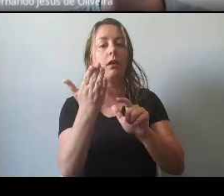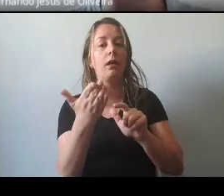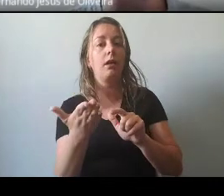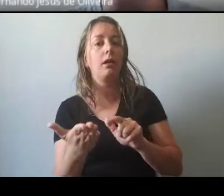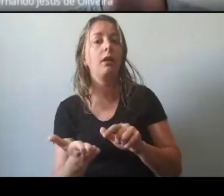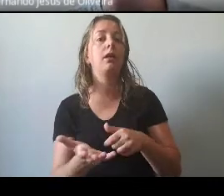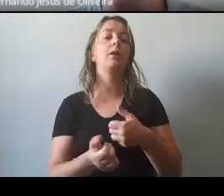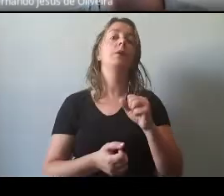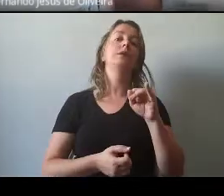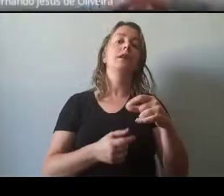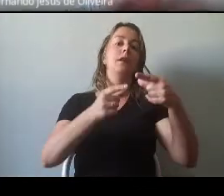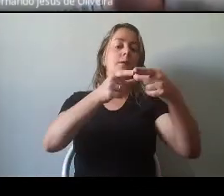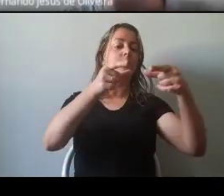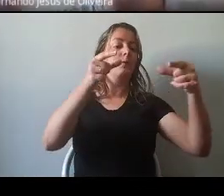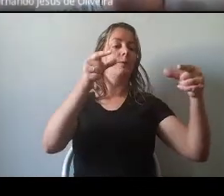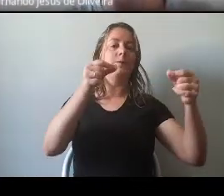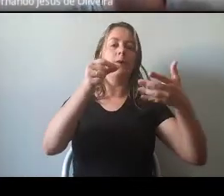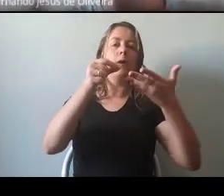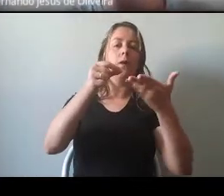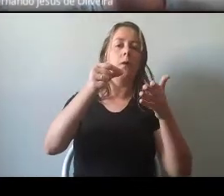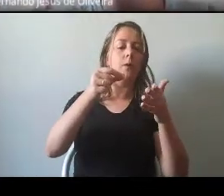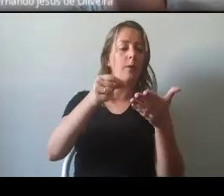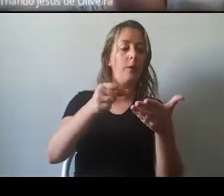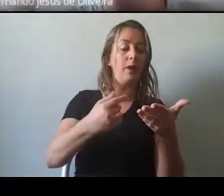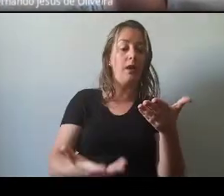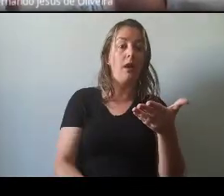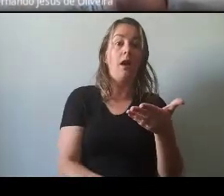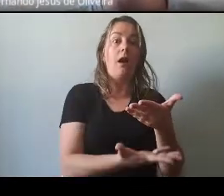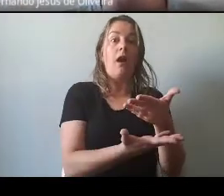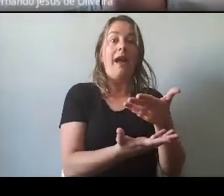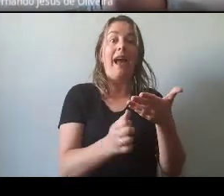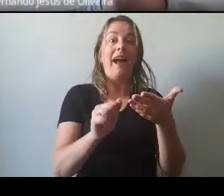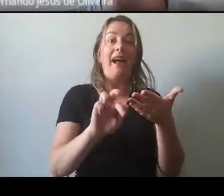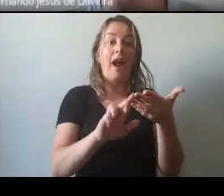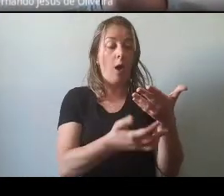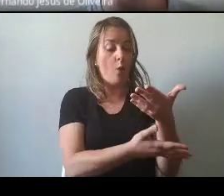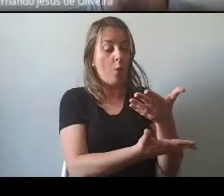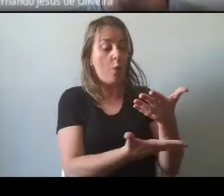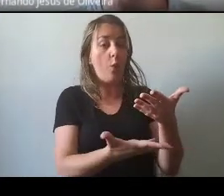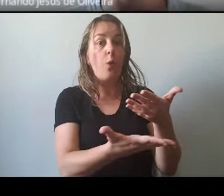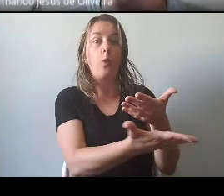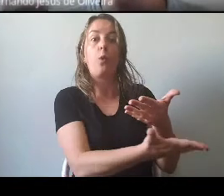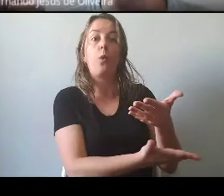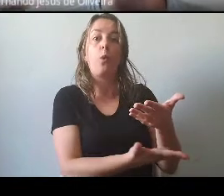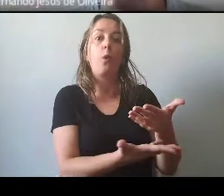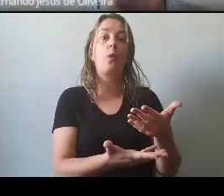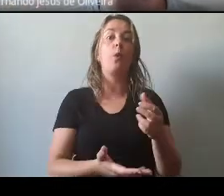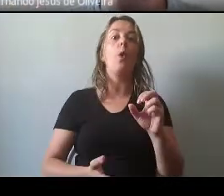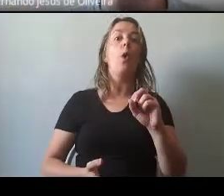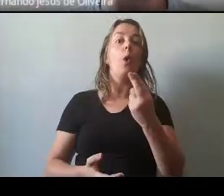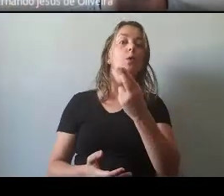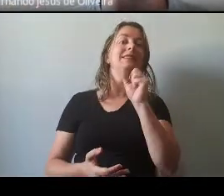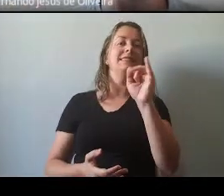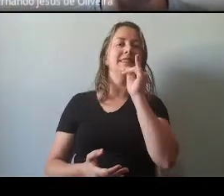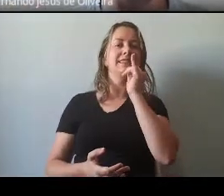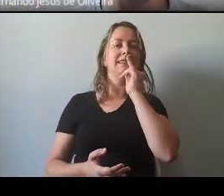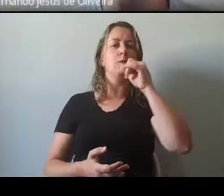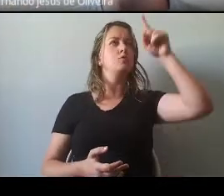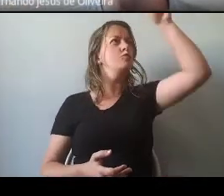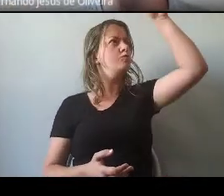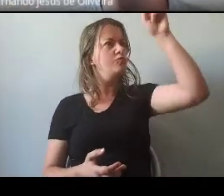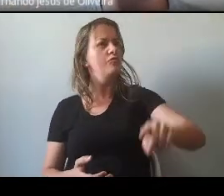folha, da pena, corpos que têm uma área de contato com o ar muito grande, ou quando a velocidade do corpo é